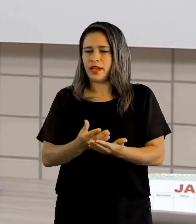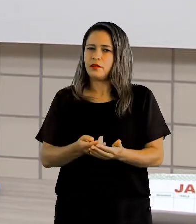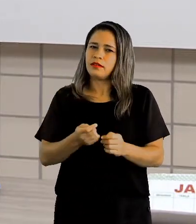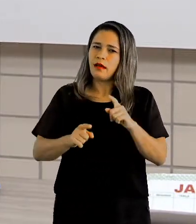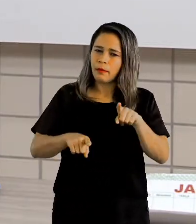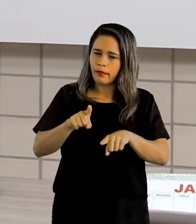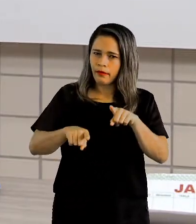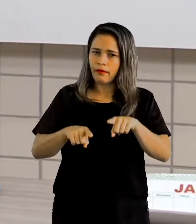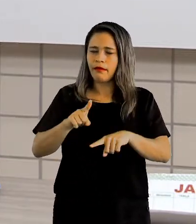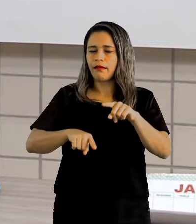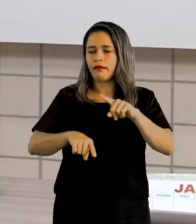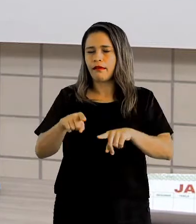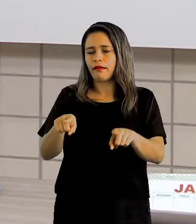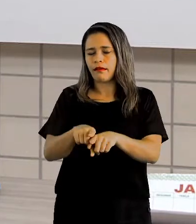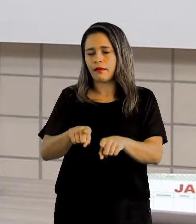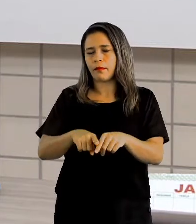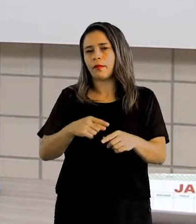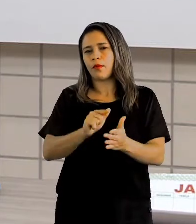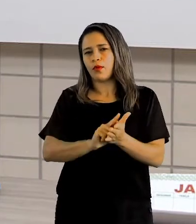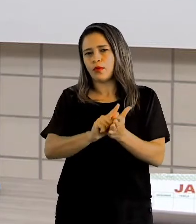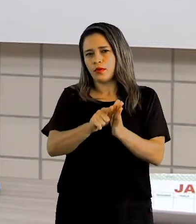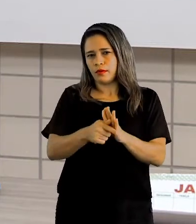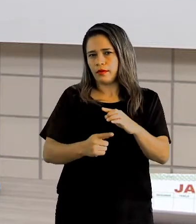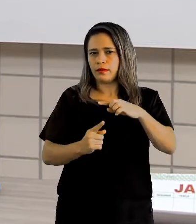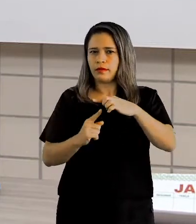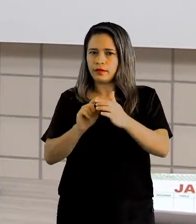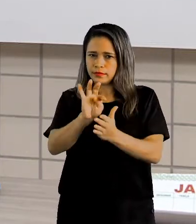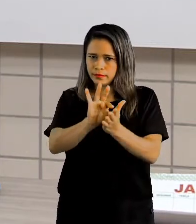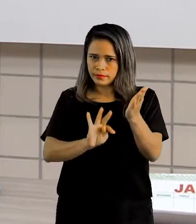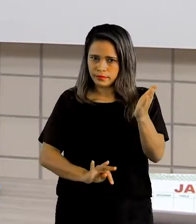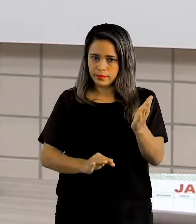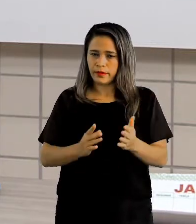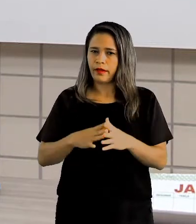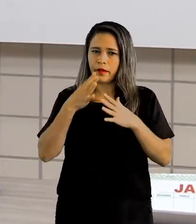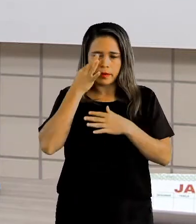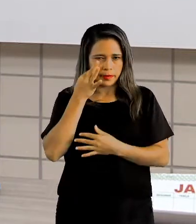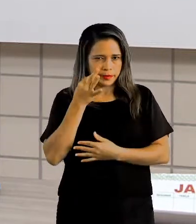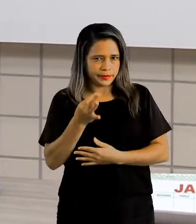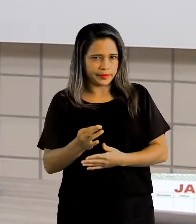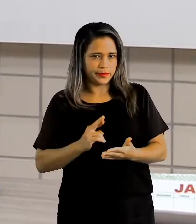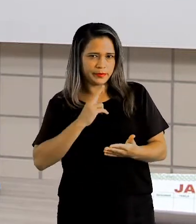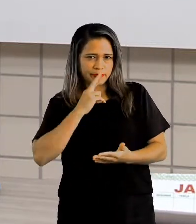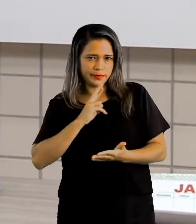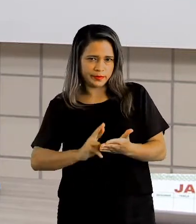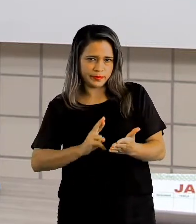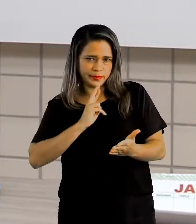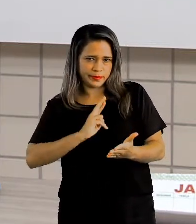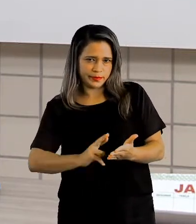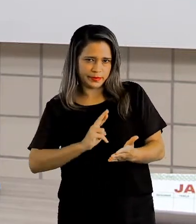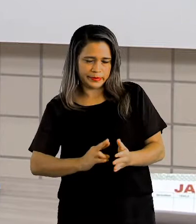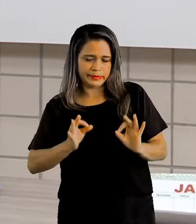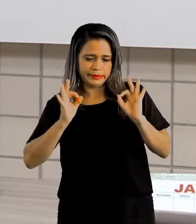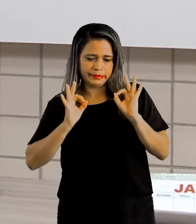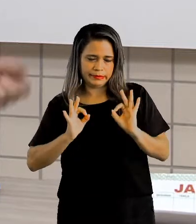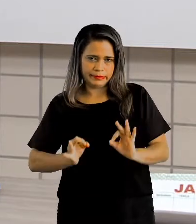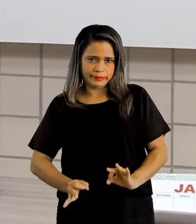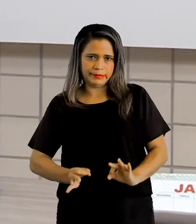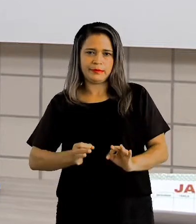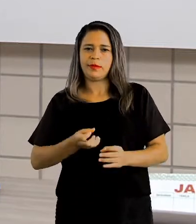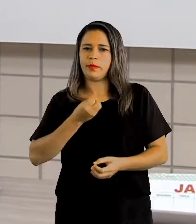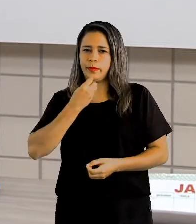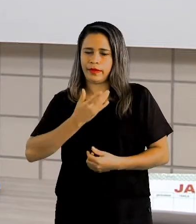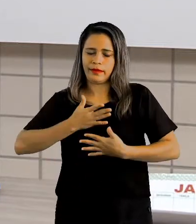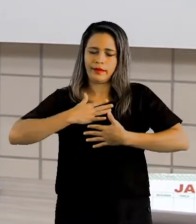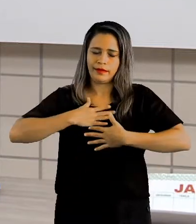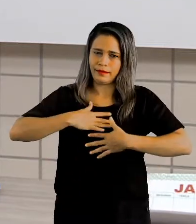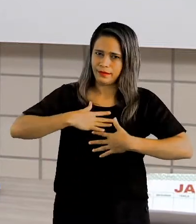textuais. Por isso, preste bastante atenção, fiquem atentos para responder as questões de maneira correta e de maneira bem agradável,